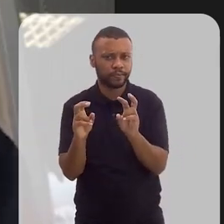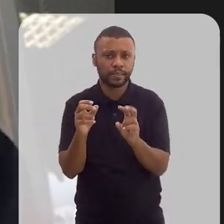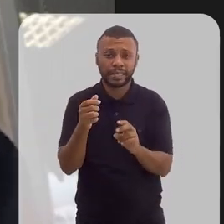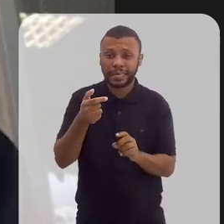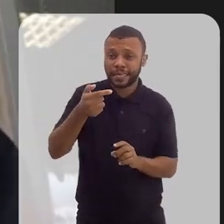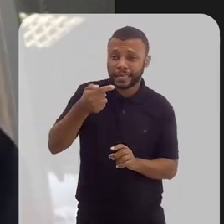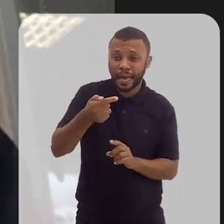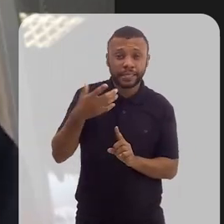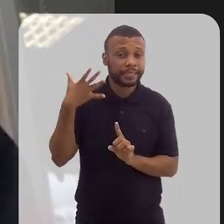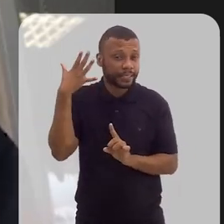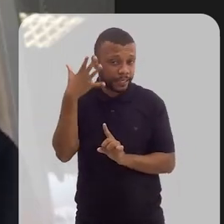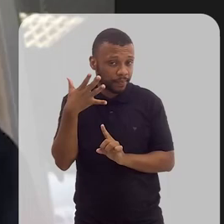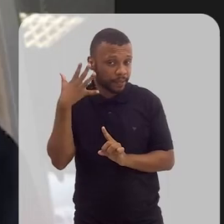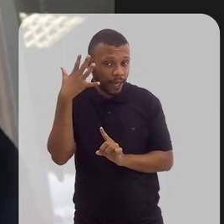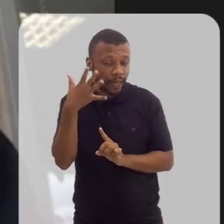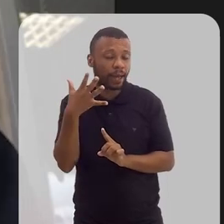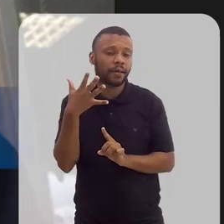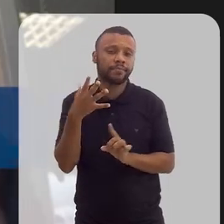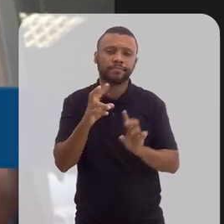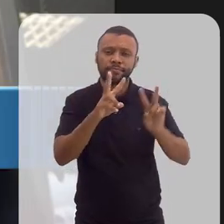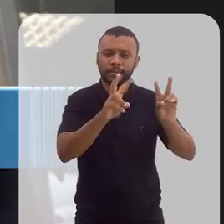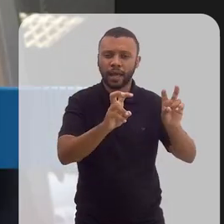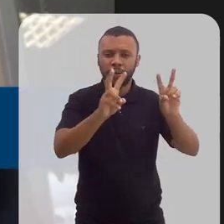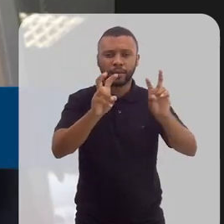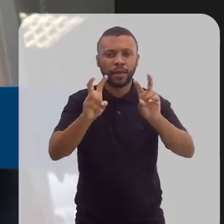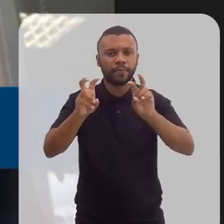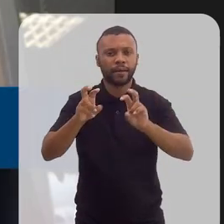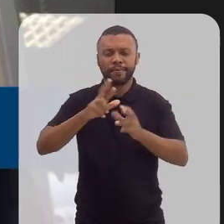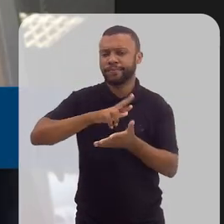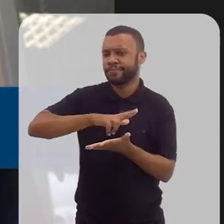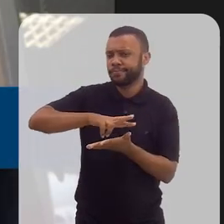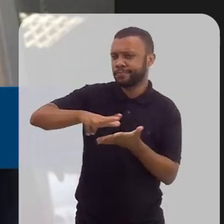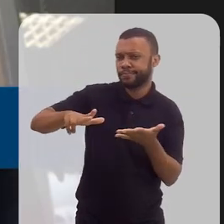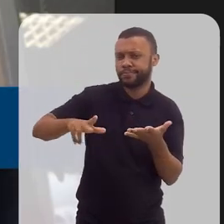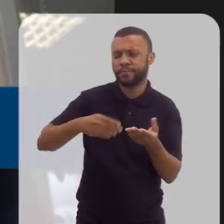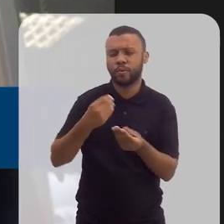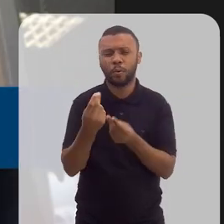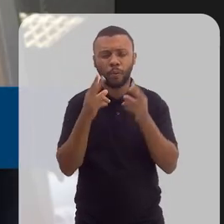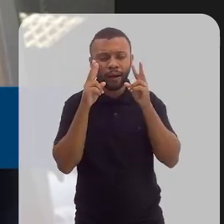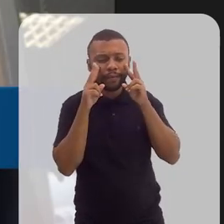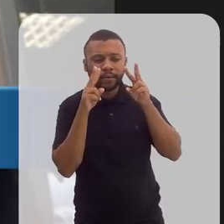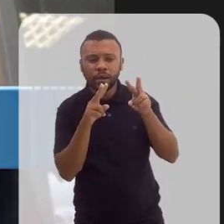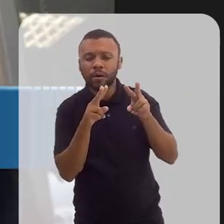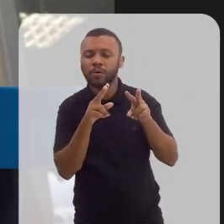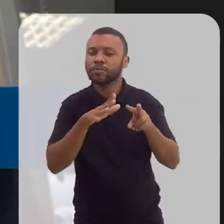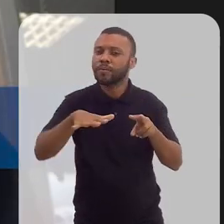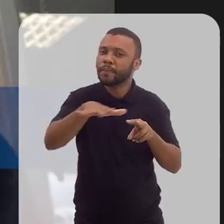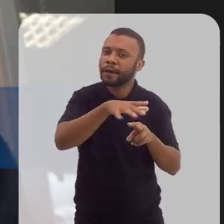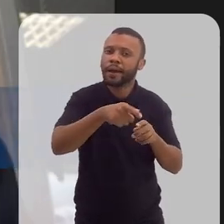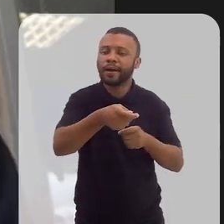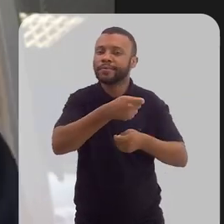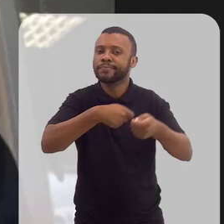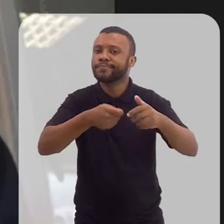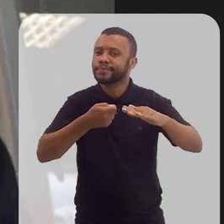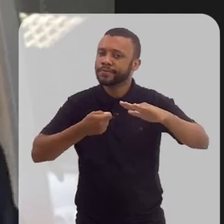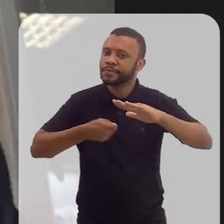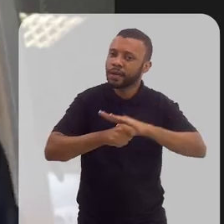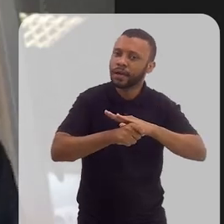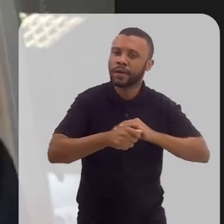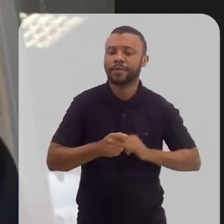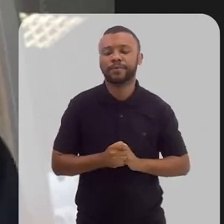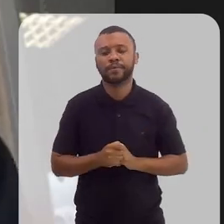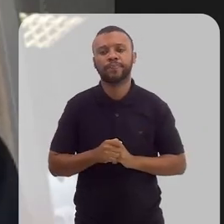7 webinars tratando de vários temas, a visão do mercado investidor, com a